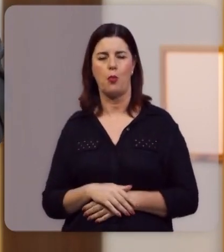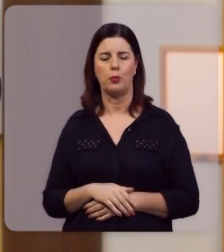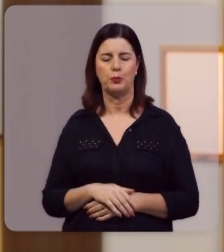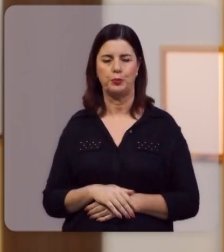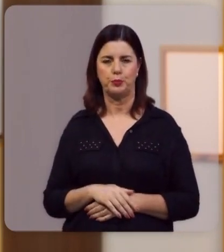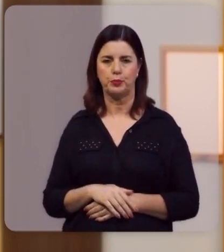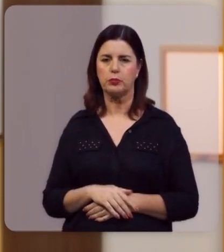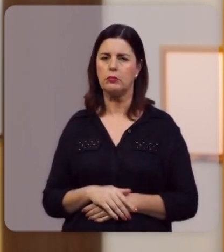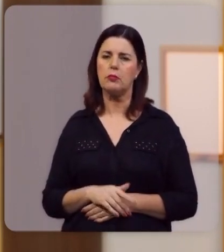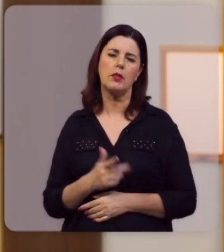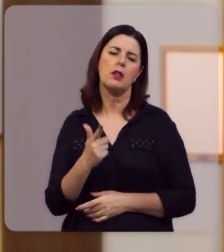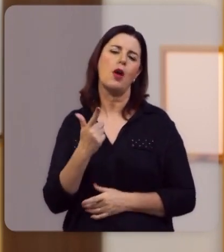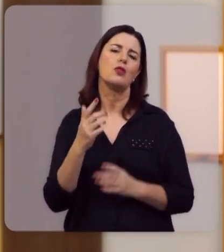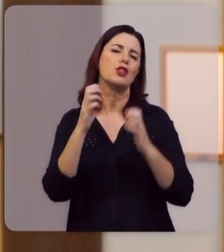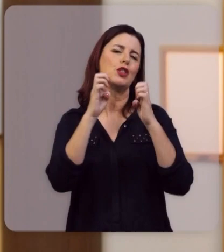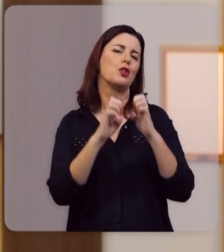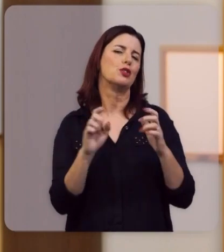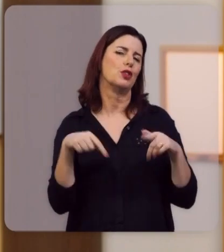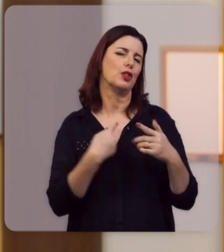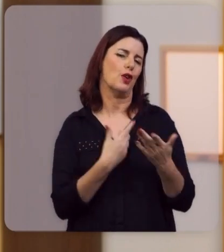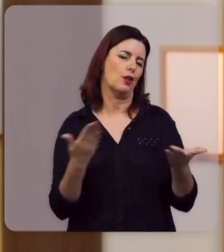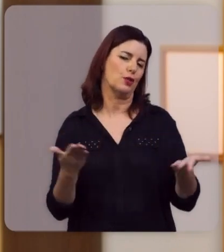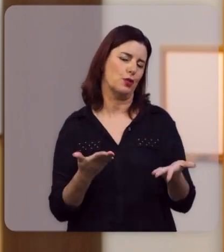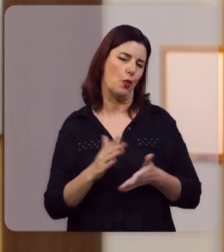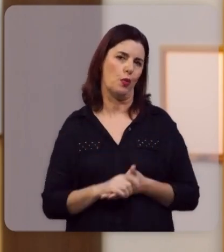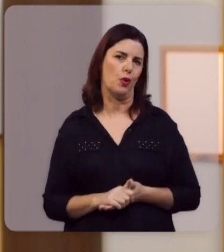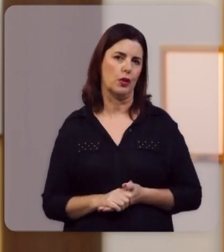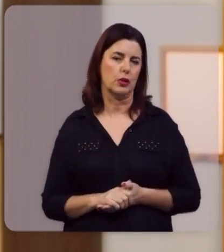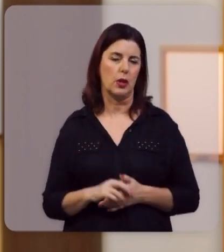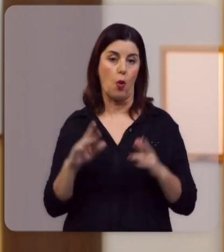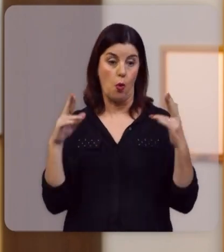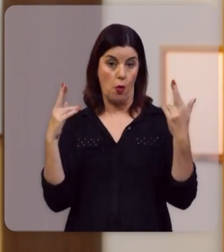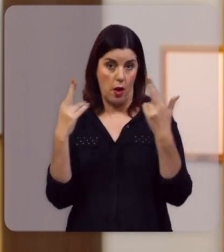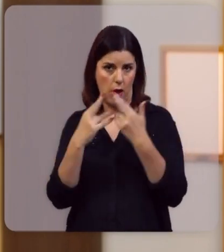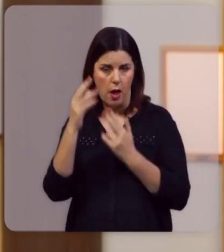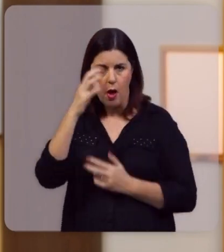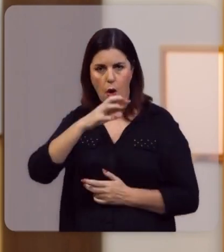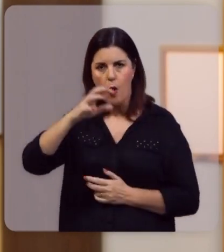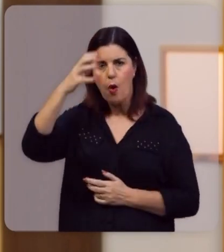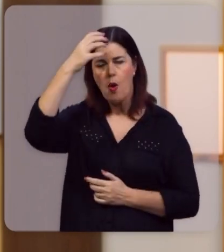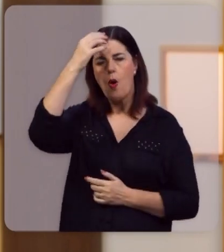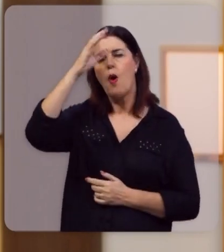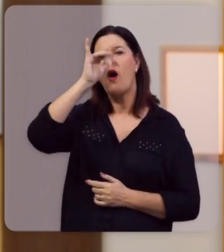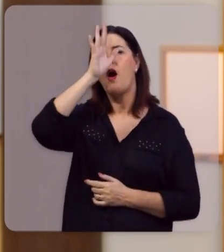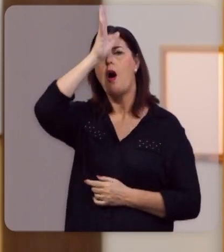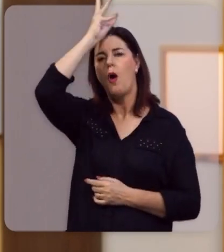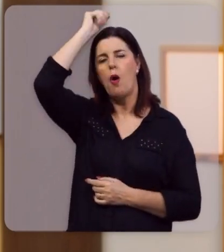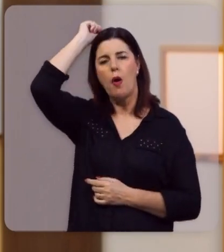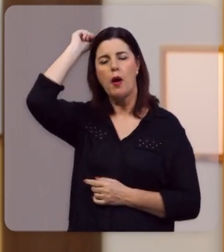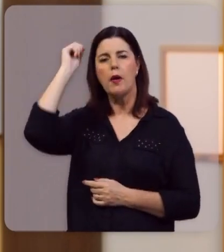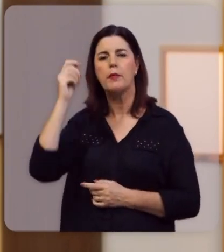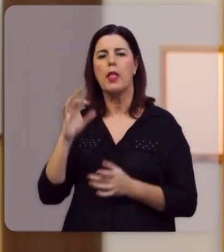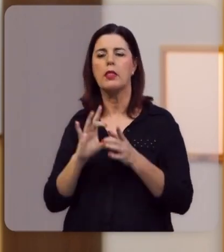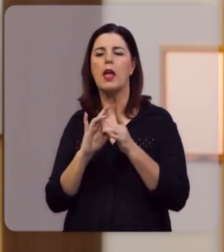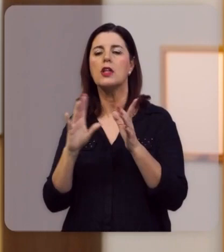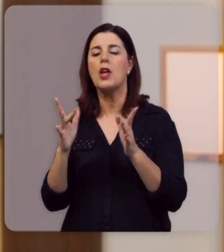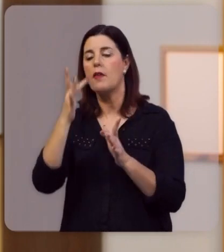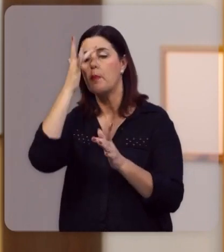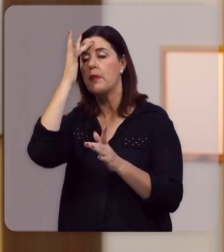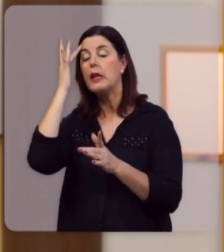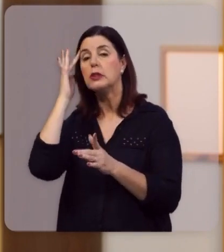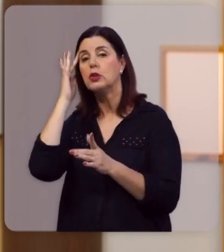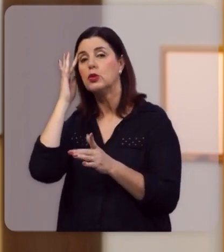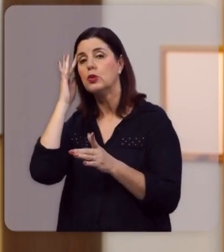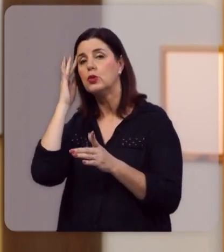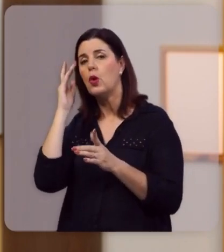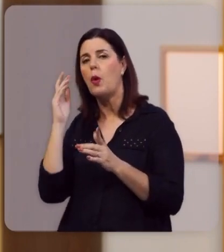Romano. Não tinha toda a estrutura que nós temos hoje, então o Império Romano dava uma concessão para alguém levantar os